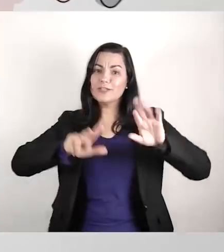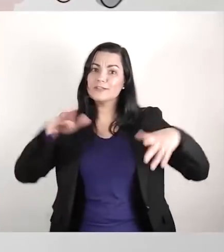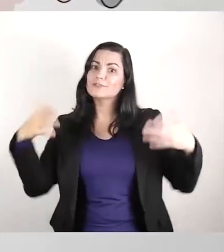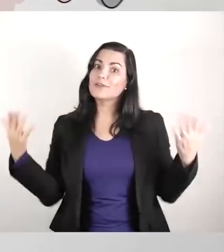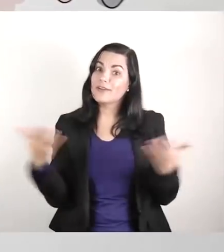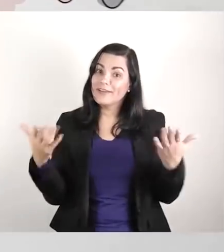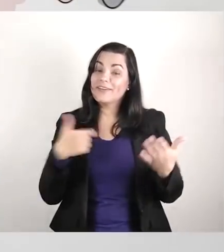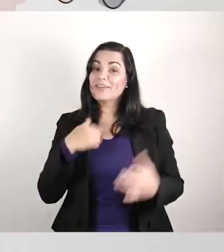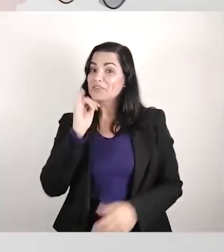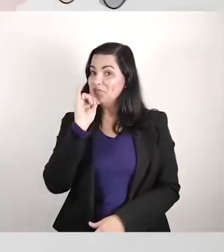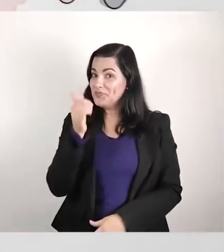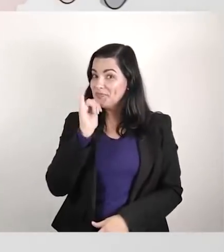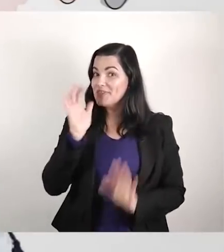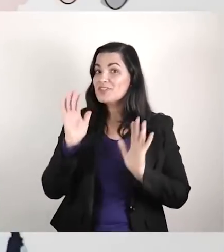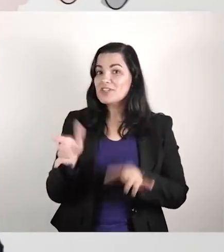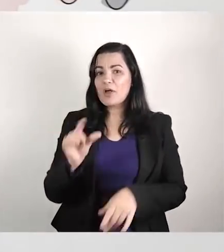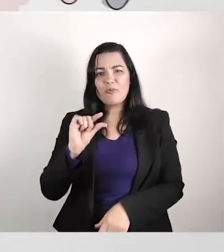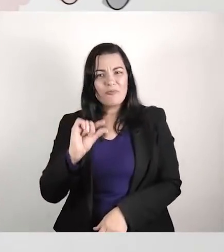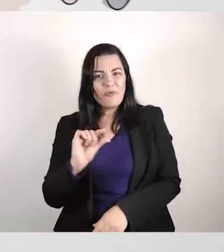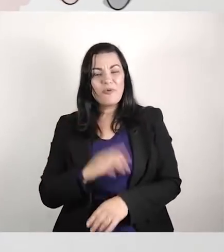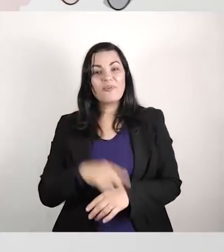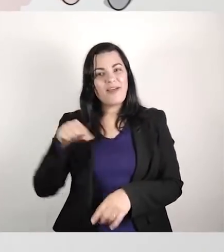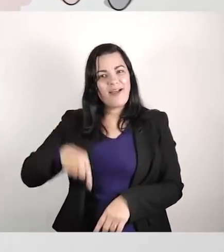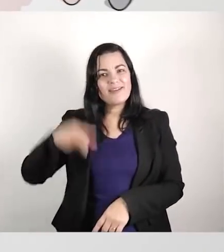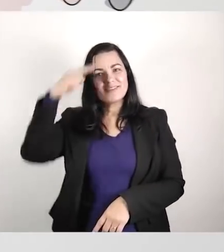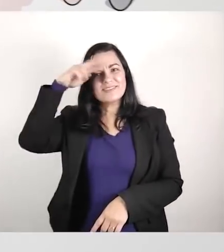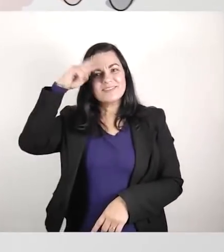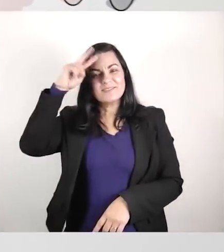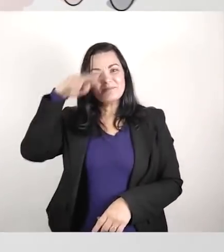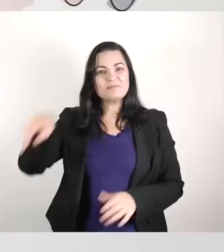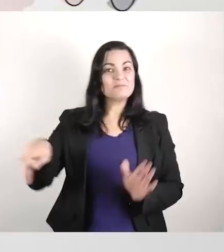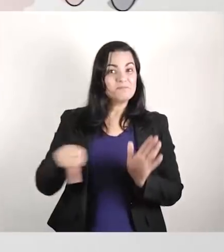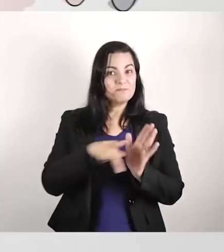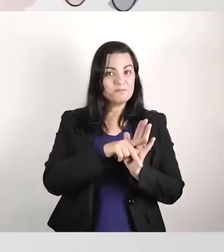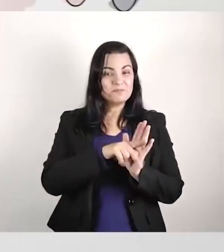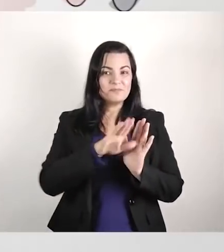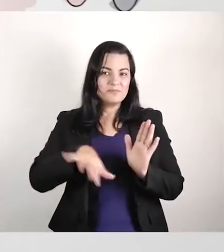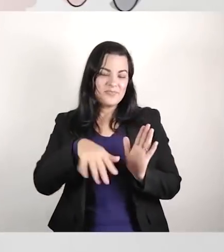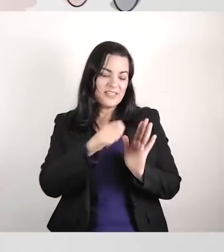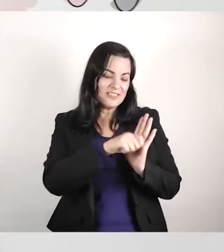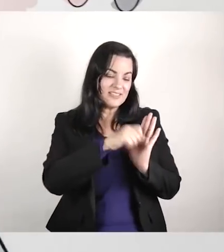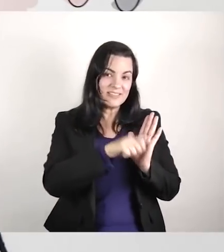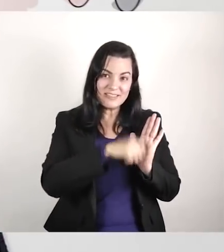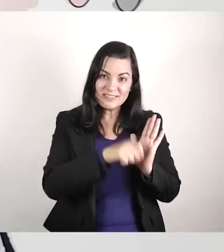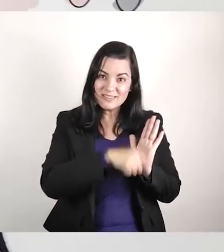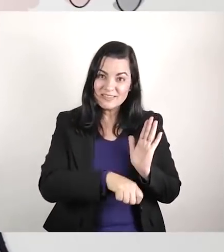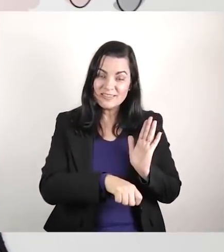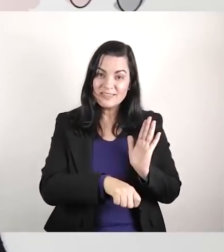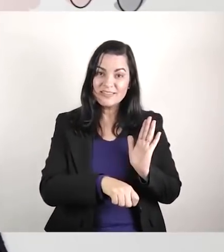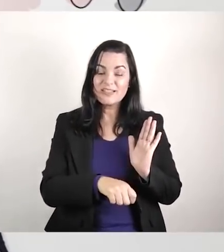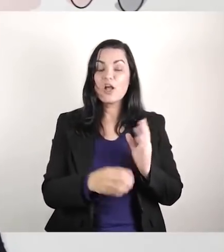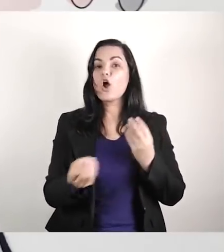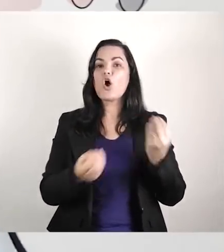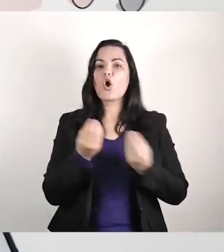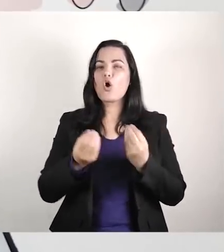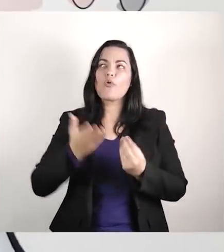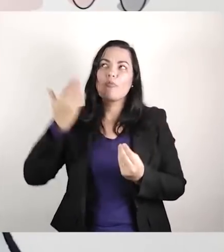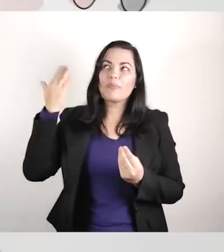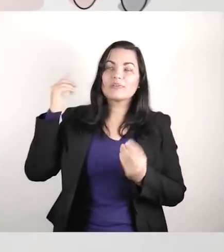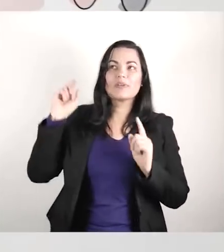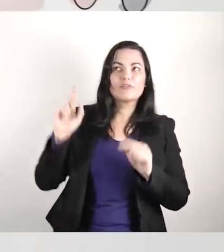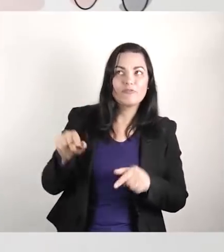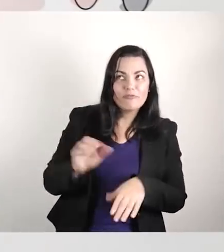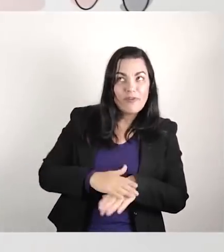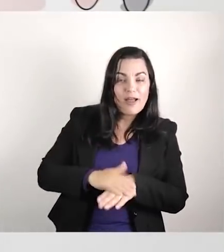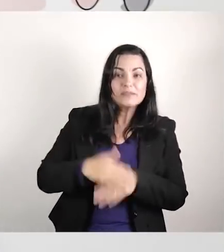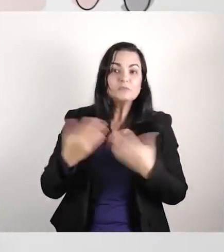um pouquinho mais dessa história relacionada à escrita e como ela era feita no passado, eu já